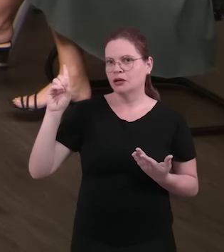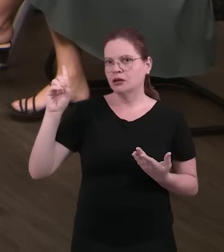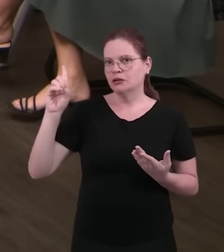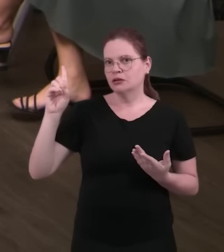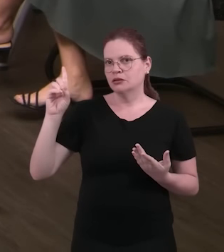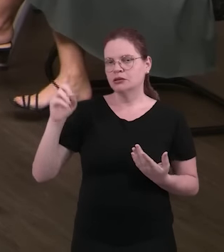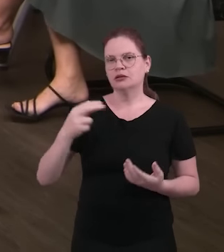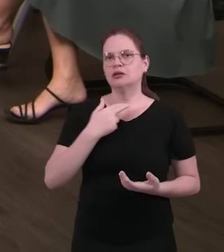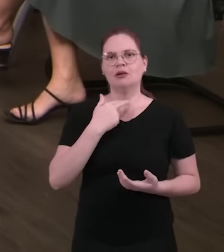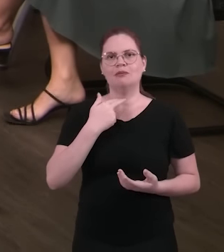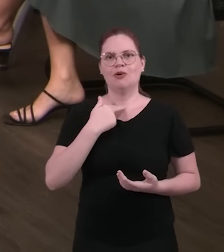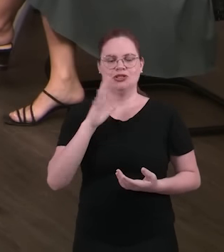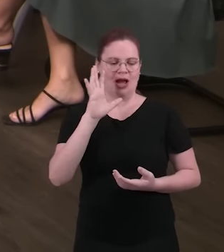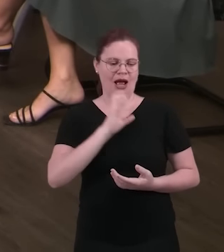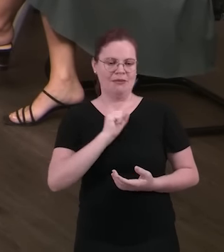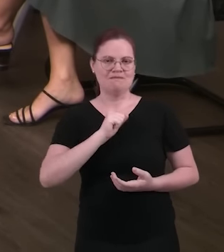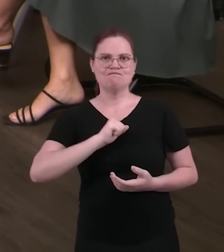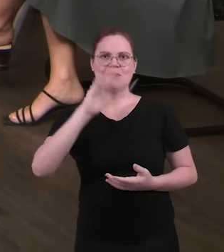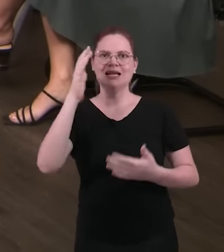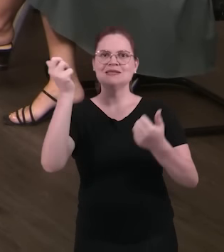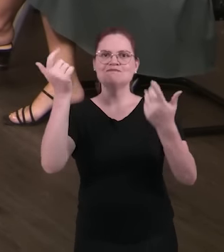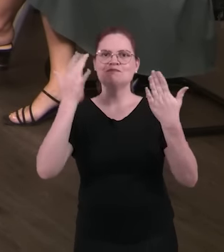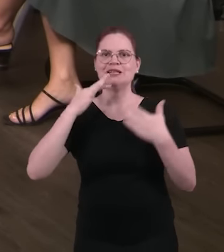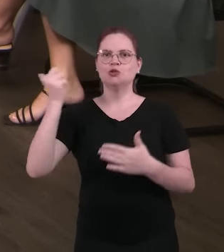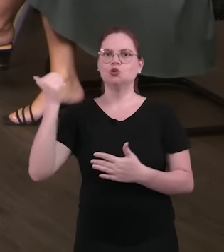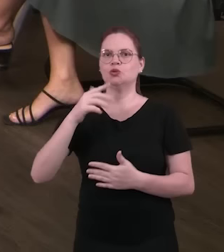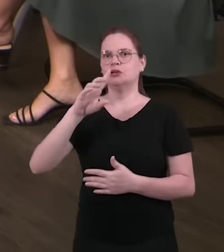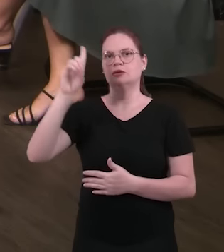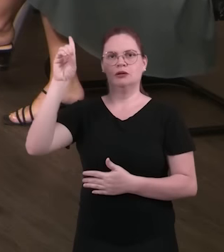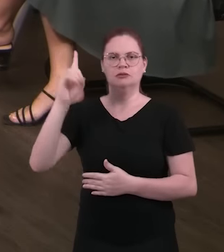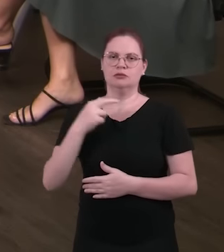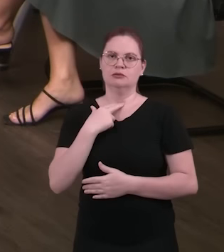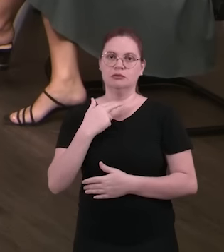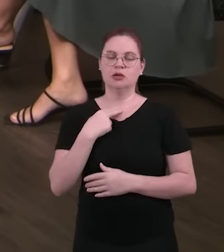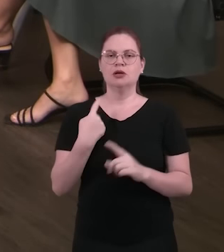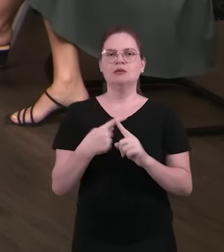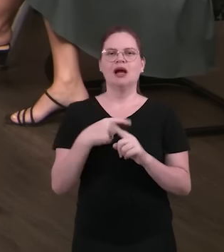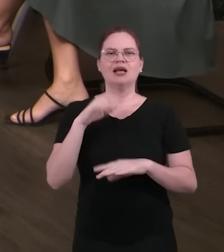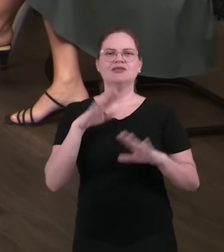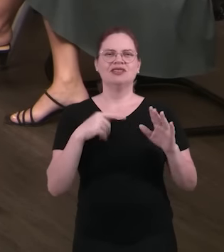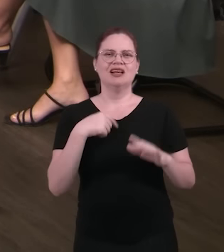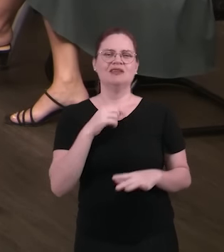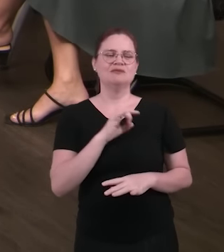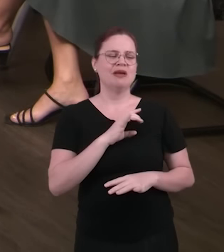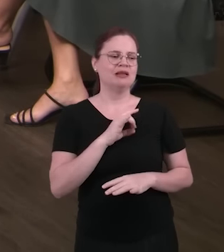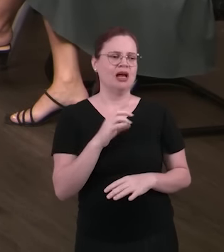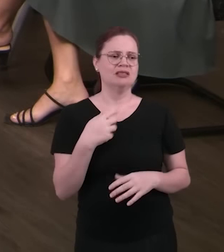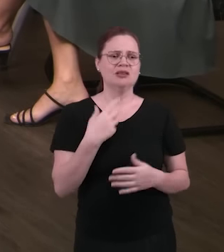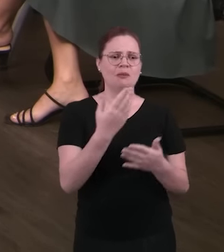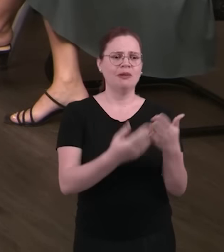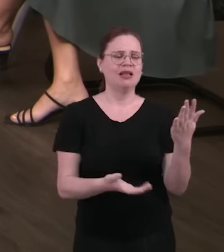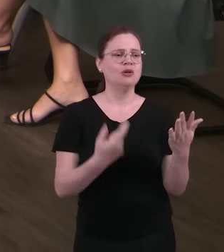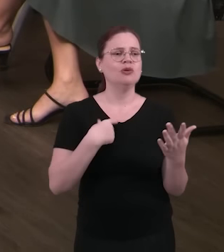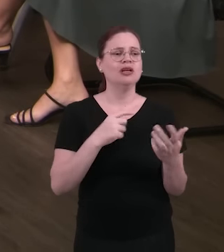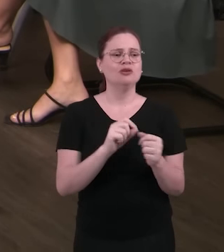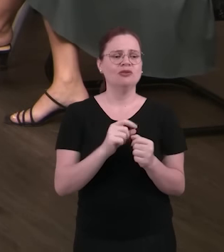Então, o medo, quando nós ficamos com medo de perder aquilo, se eu perder isso, eu não sei o que será da minha vida. Isso é